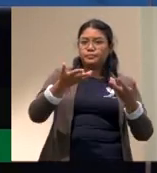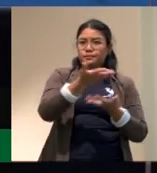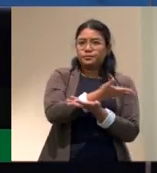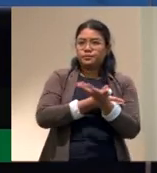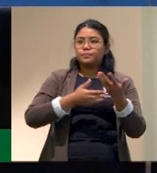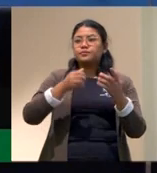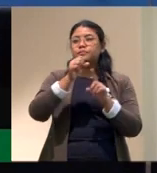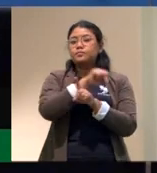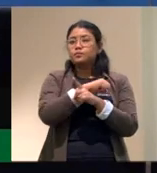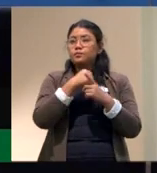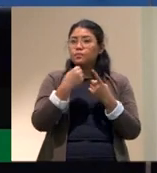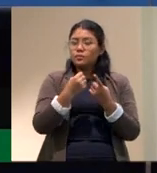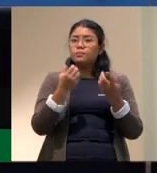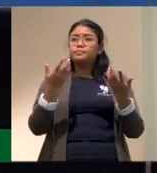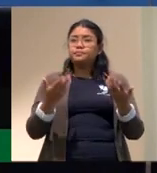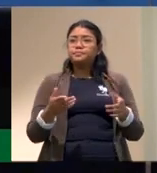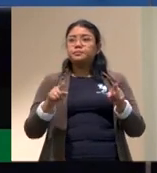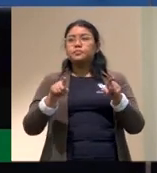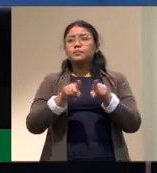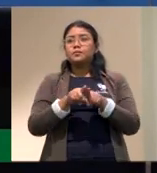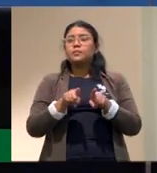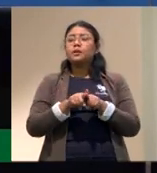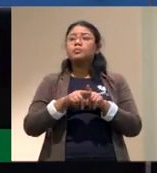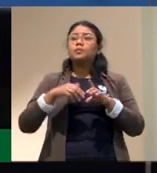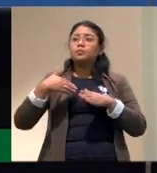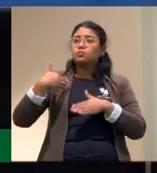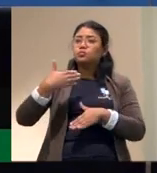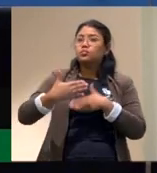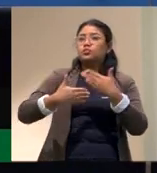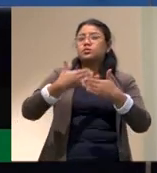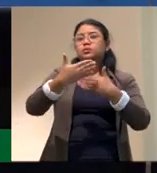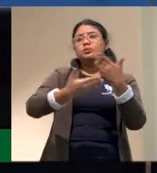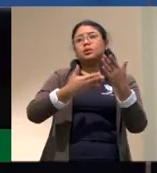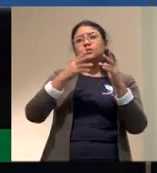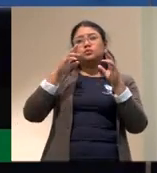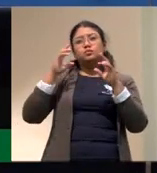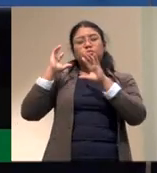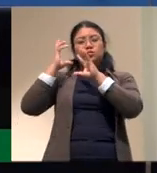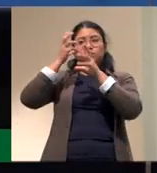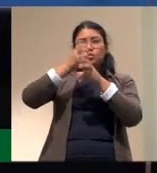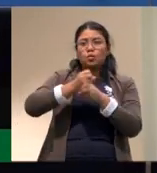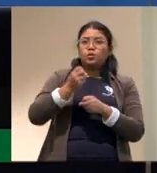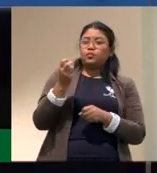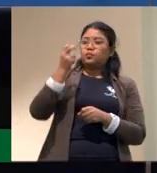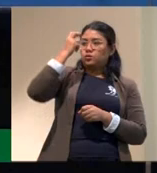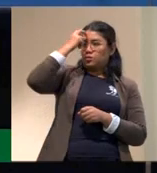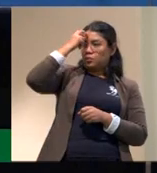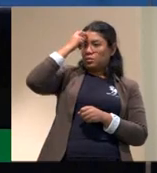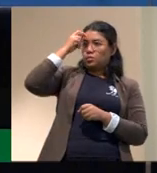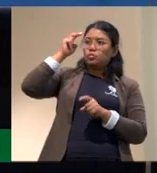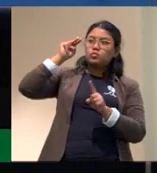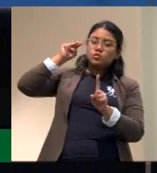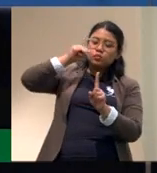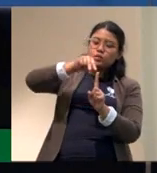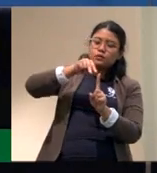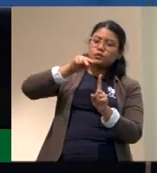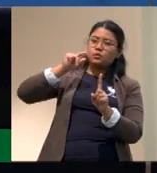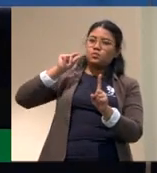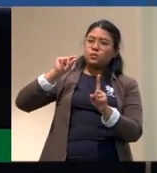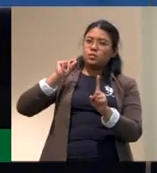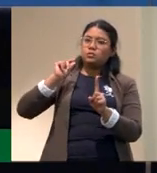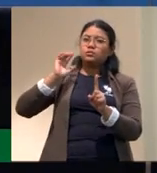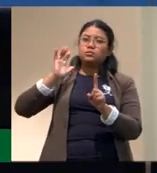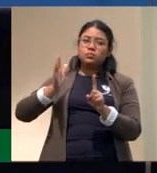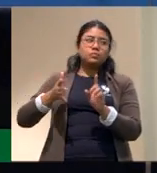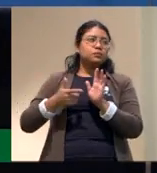sociedade, e que resulta de um processo histórico-cultural e numa perspectiva que eu vim